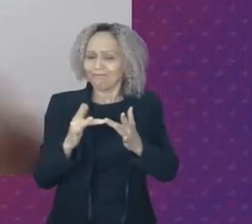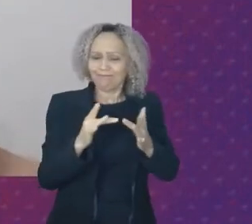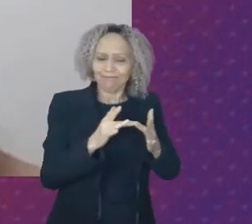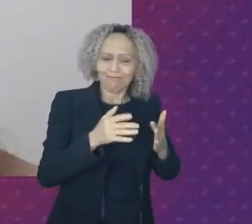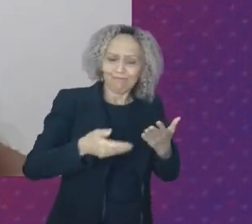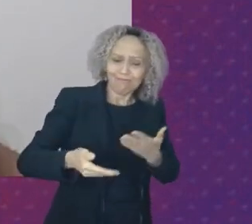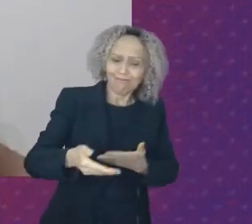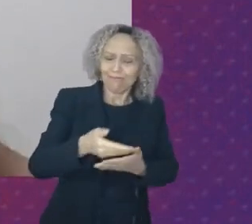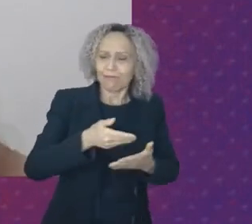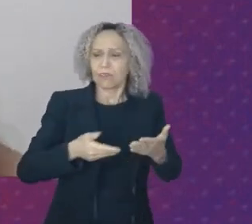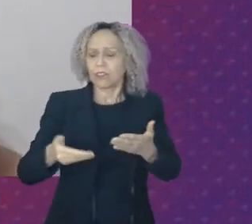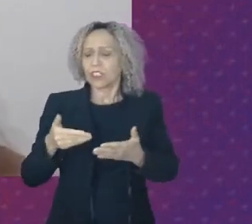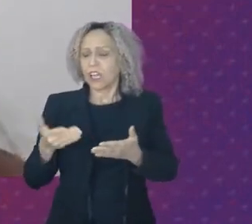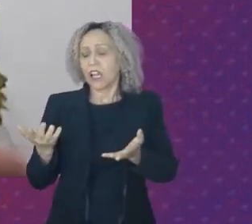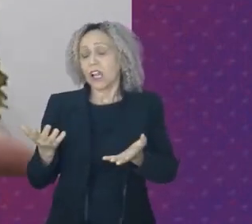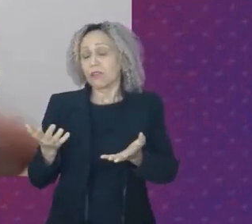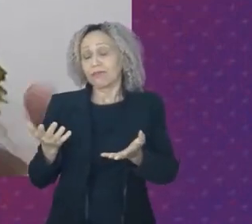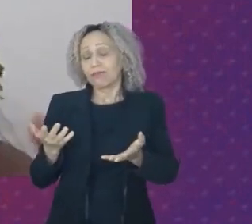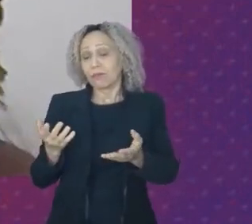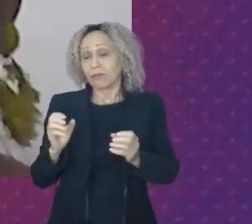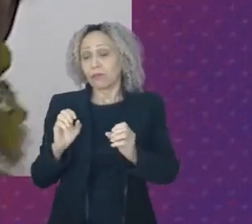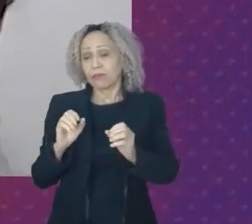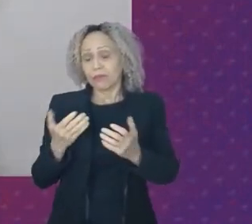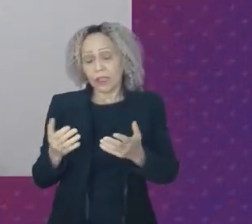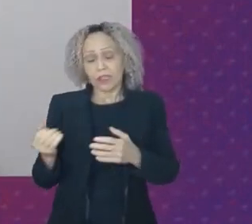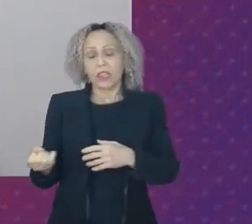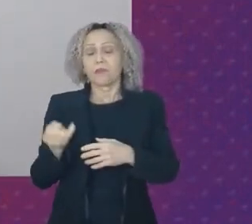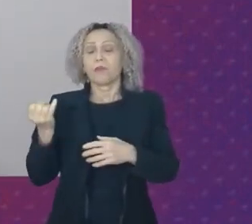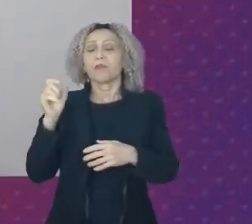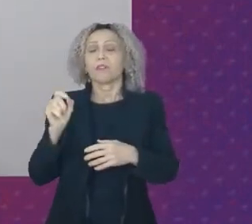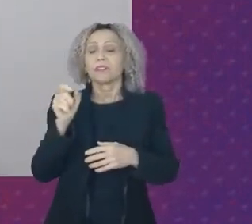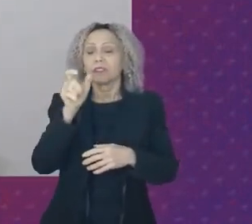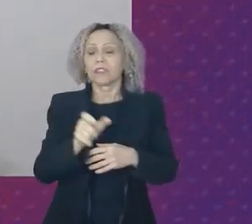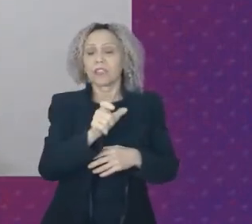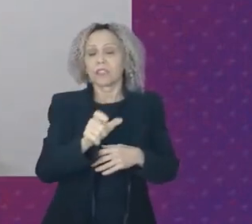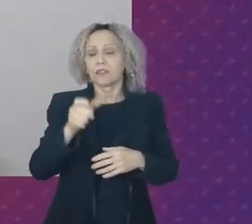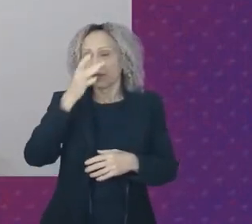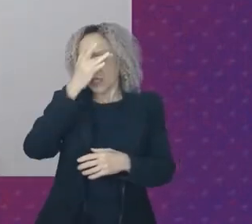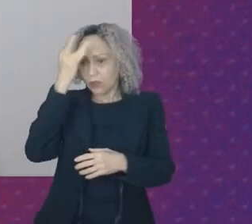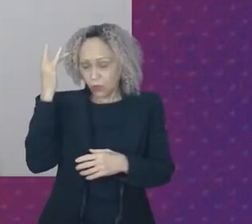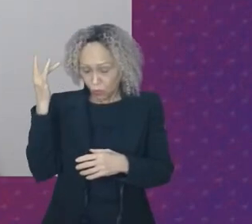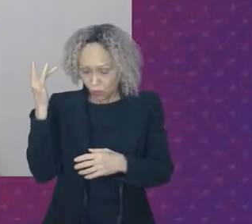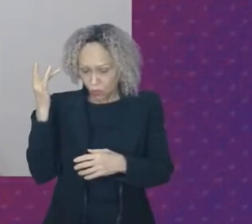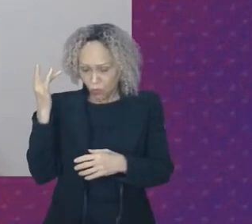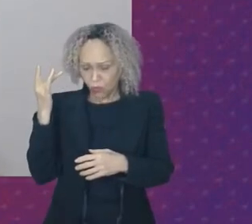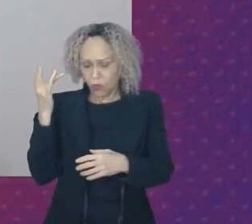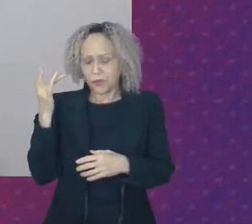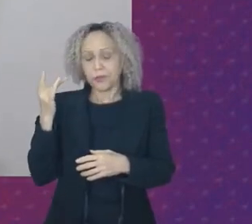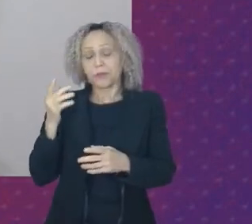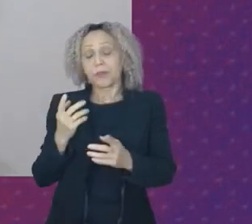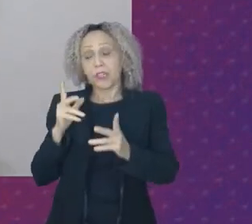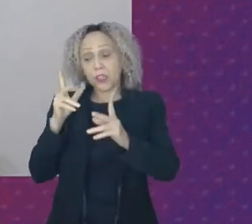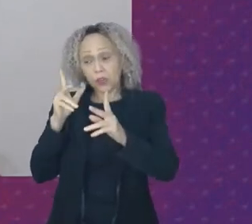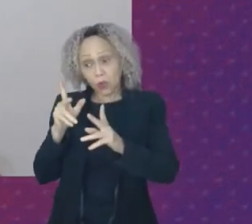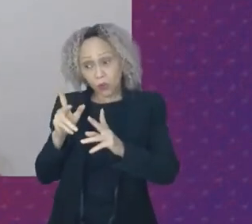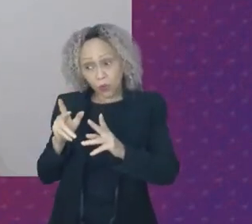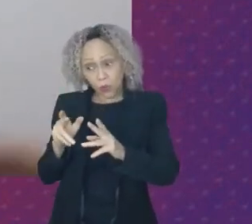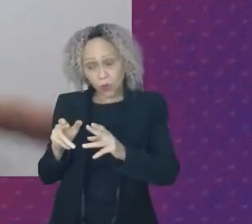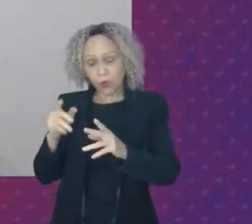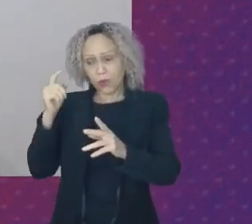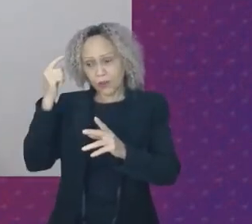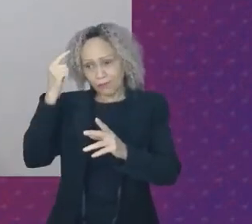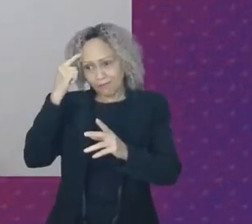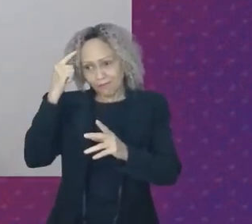nos territórios. Então, é importante que essas pessoas, elas cultivem os mesmos valores que você,